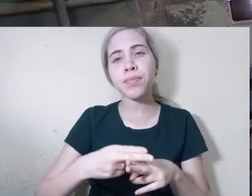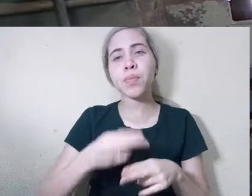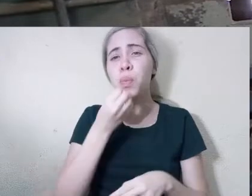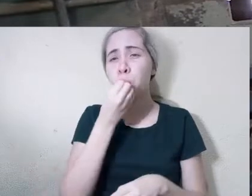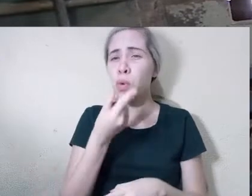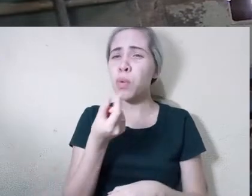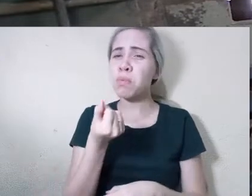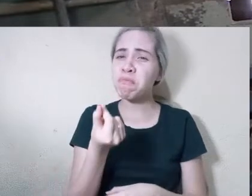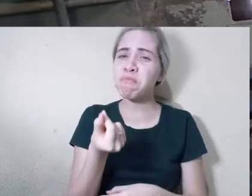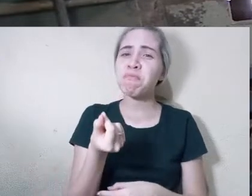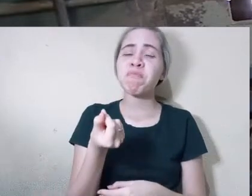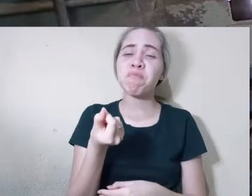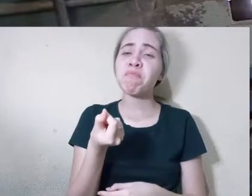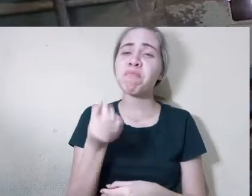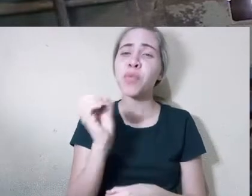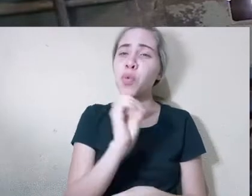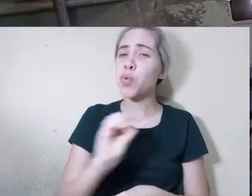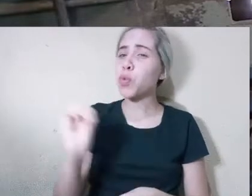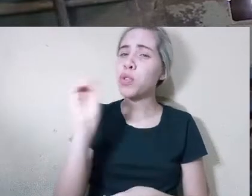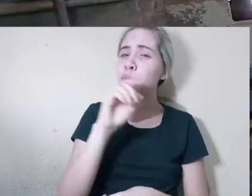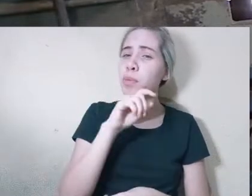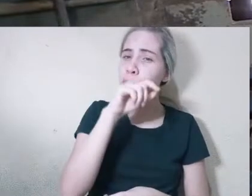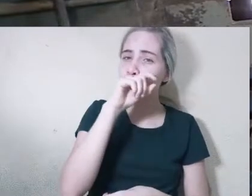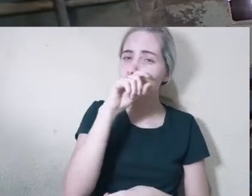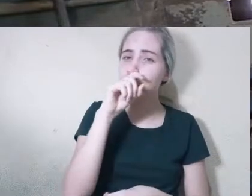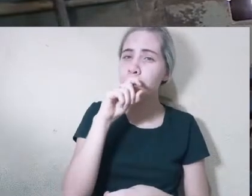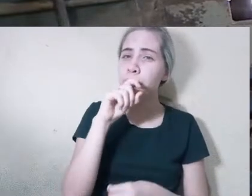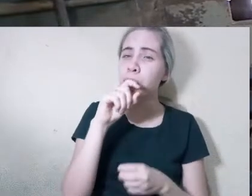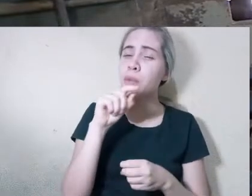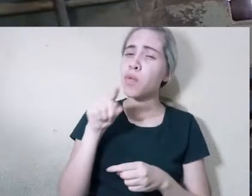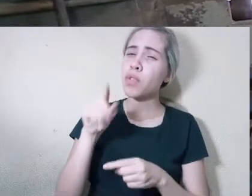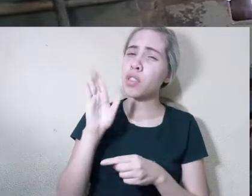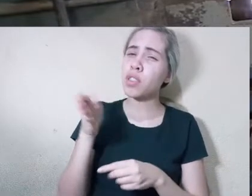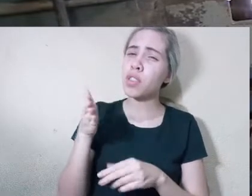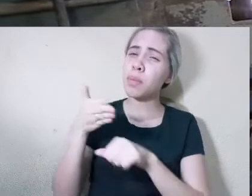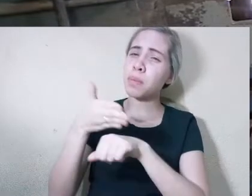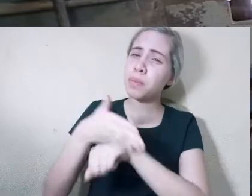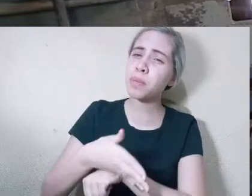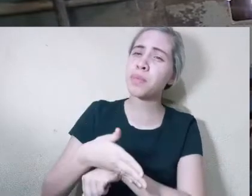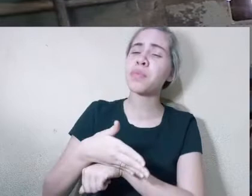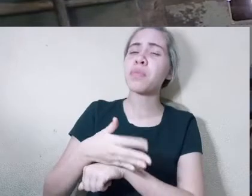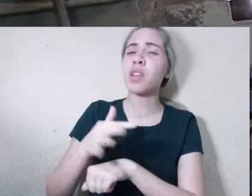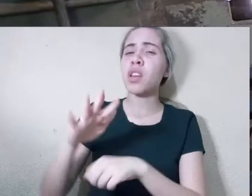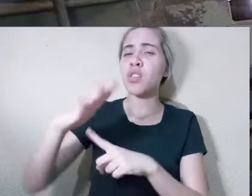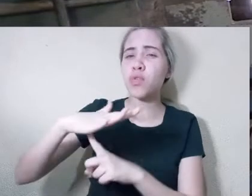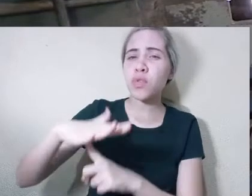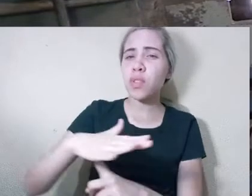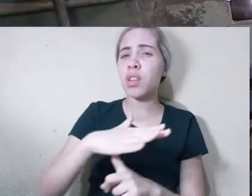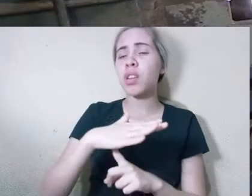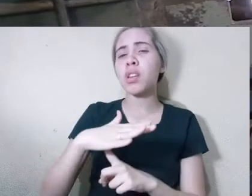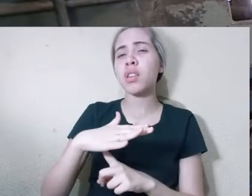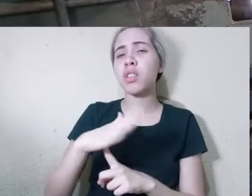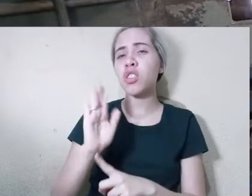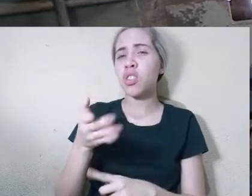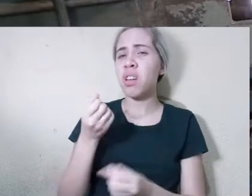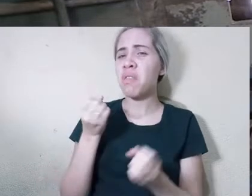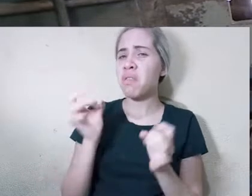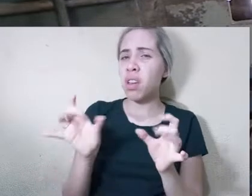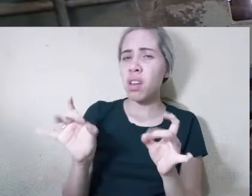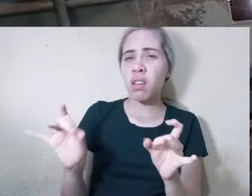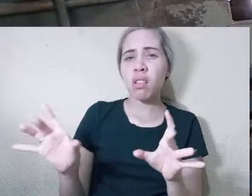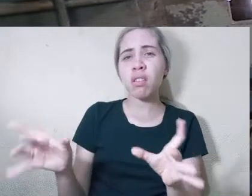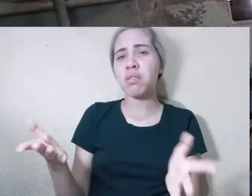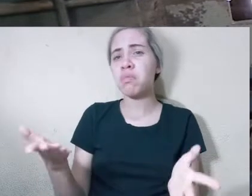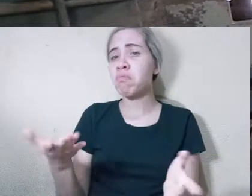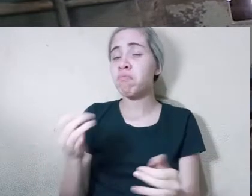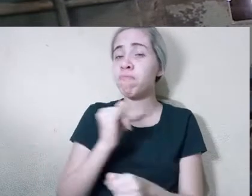um preço bem... Ótimo, muito bom. Bom, né? E você já participou de feiras? Como já participei. Você vende mais de feira, você